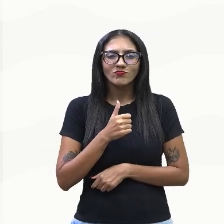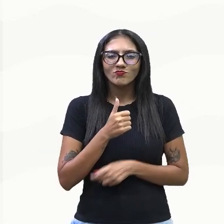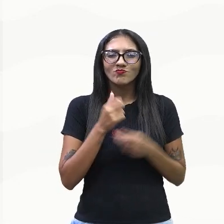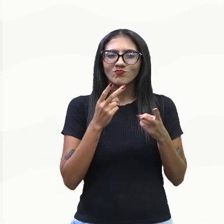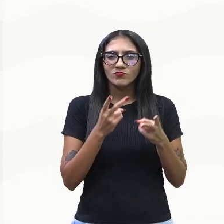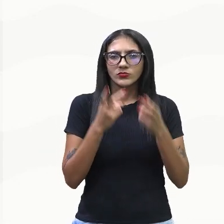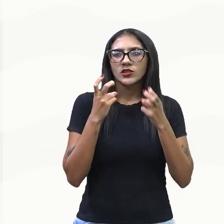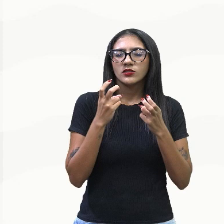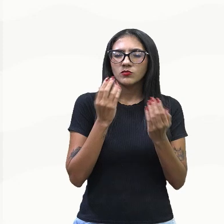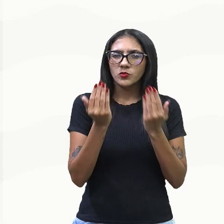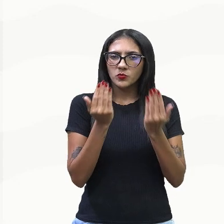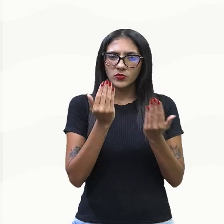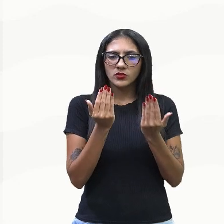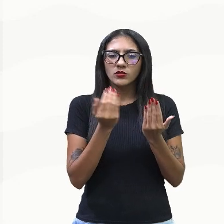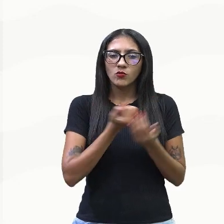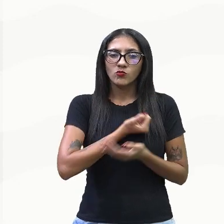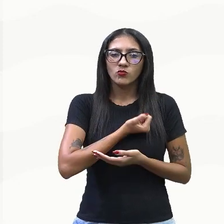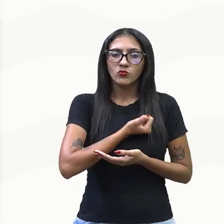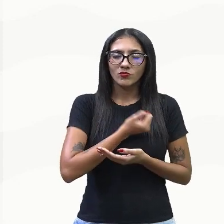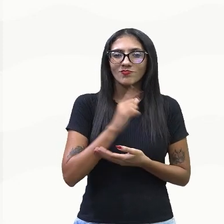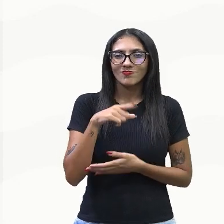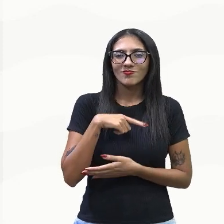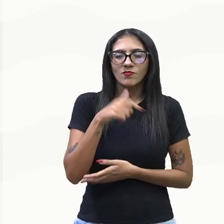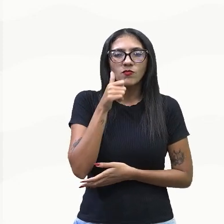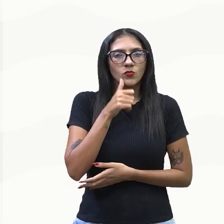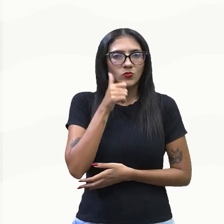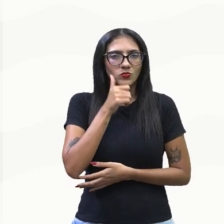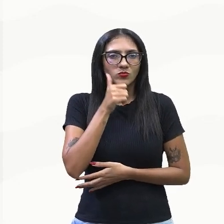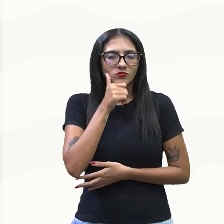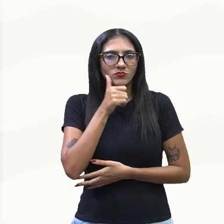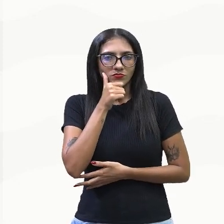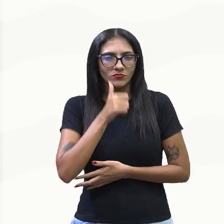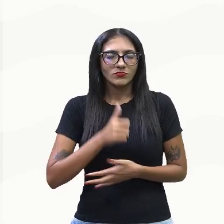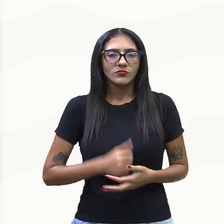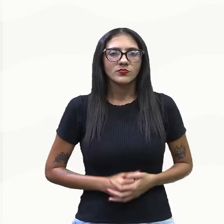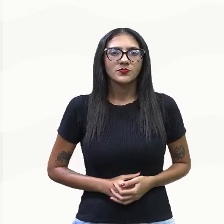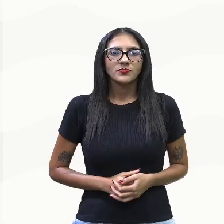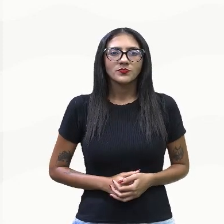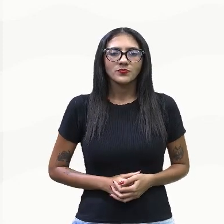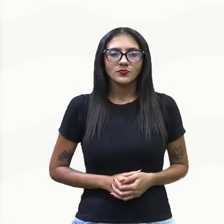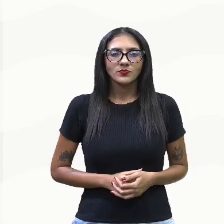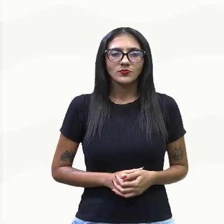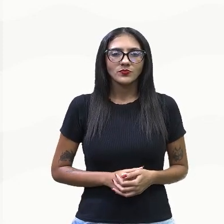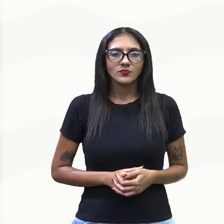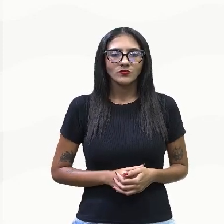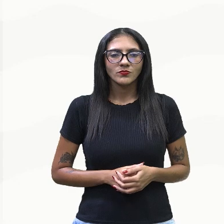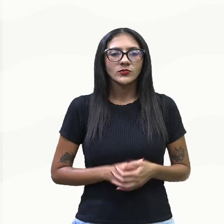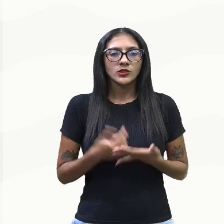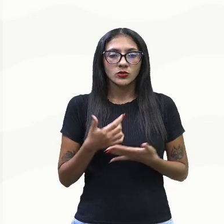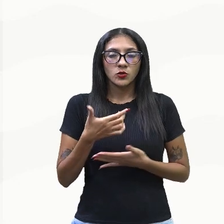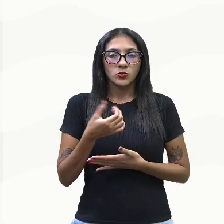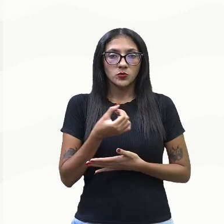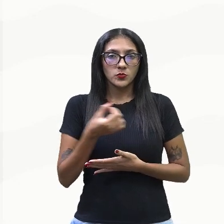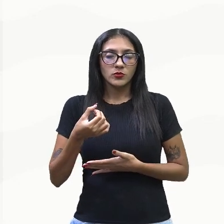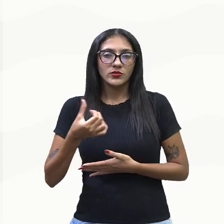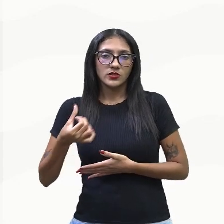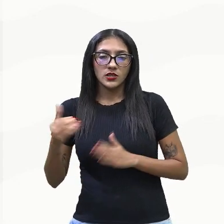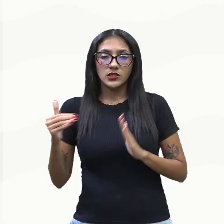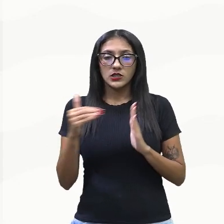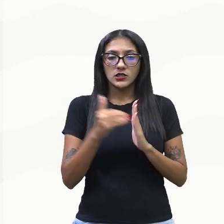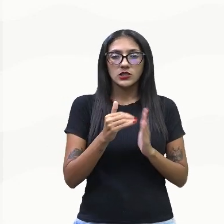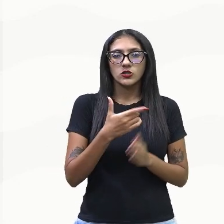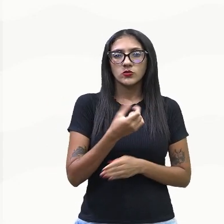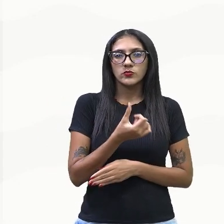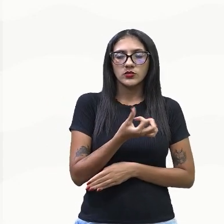números. Nas mulheres, na verdade, nas mulheres. Então, de 2006 a